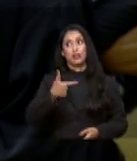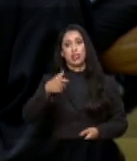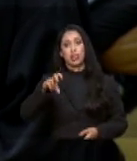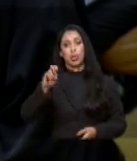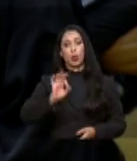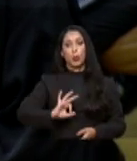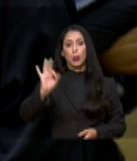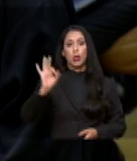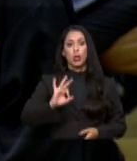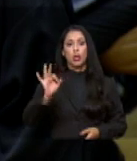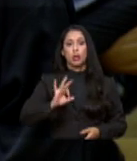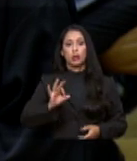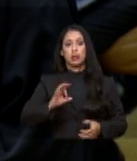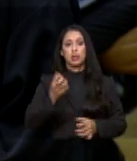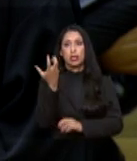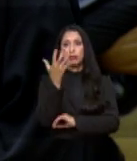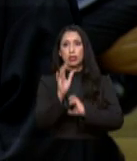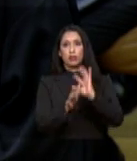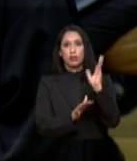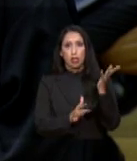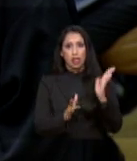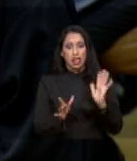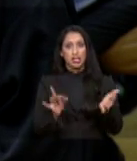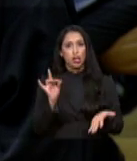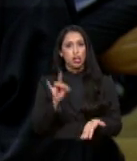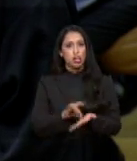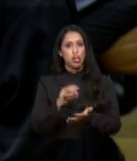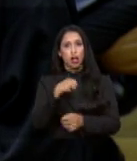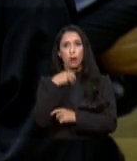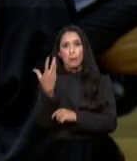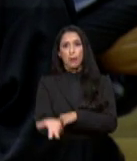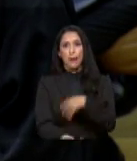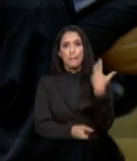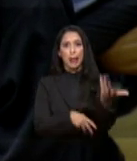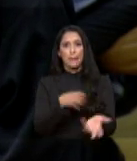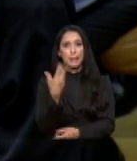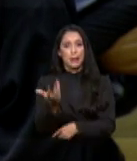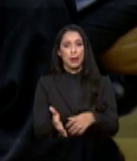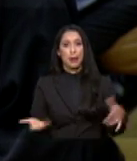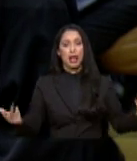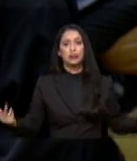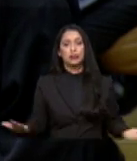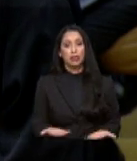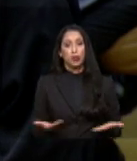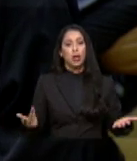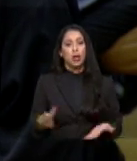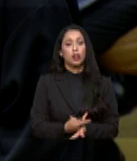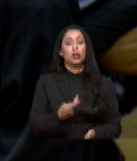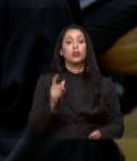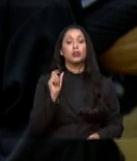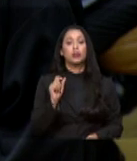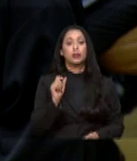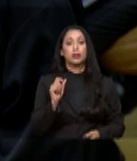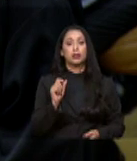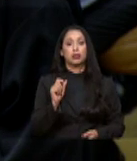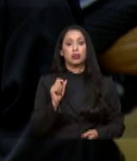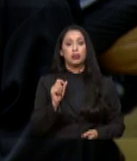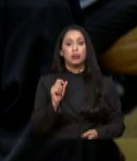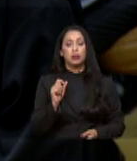da extensão original da floresta for desmatado, sendo que atualmente a perda oscila